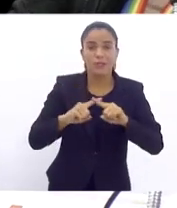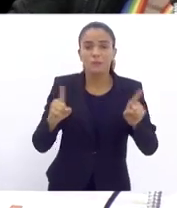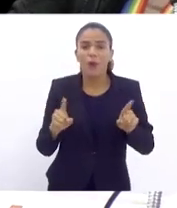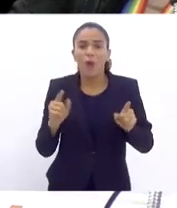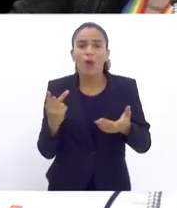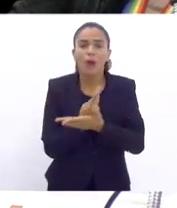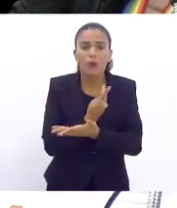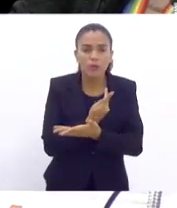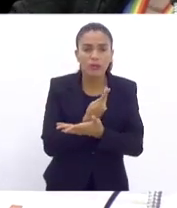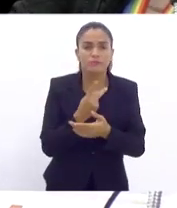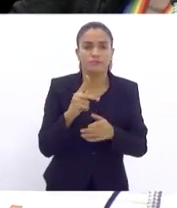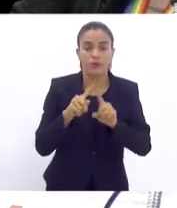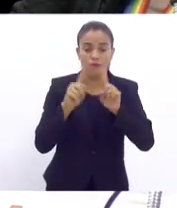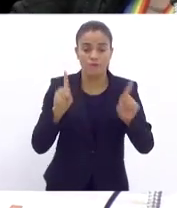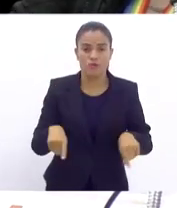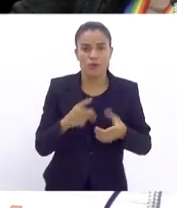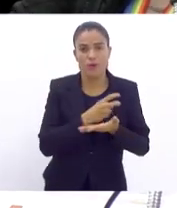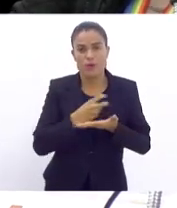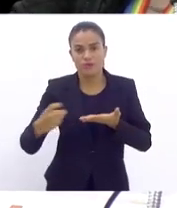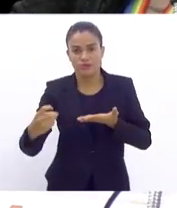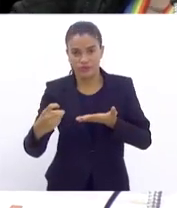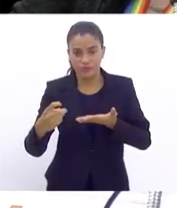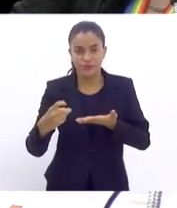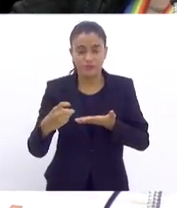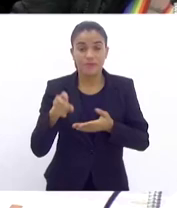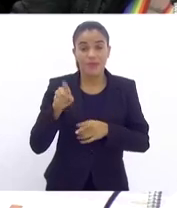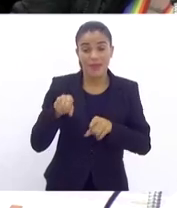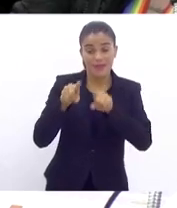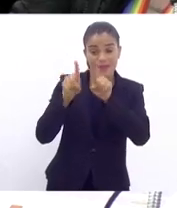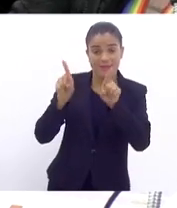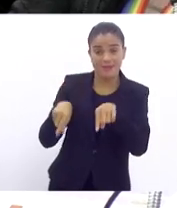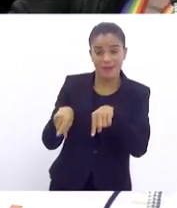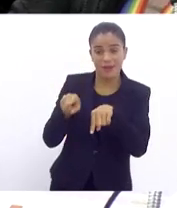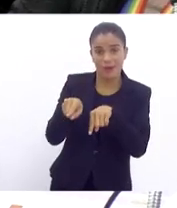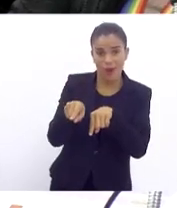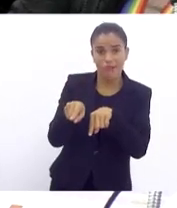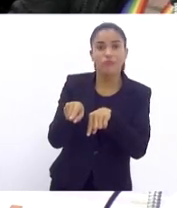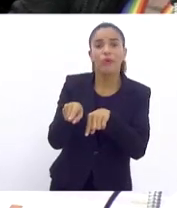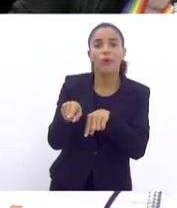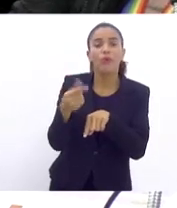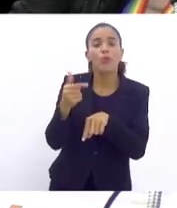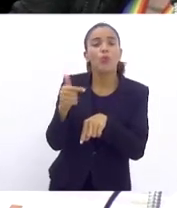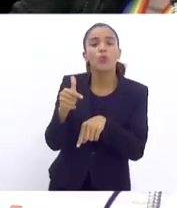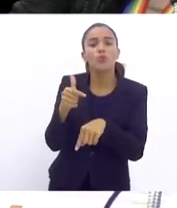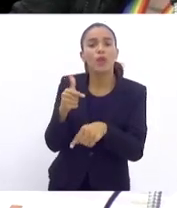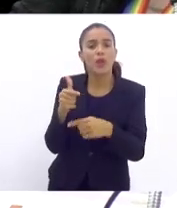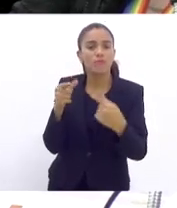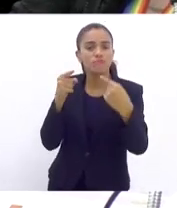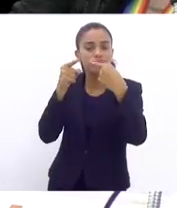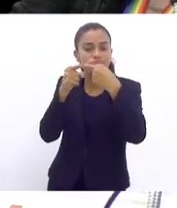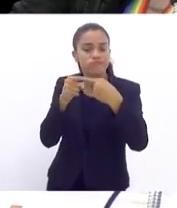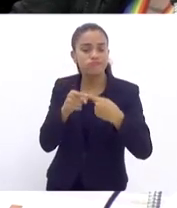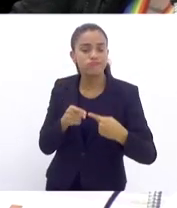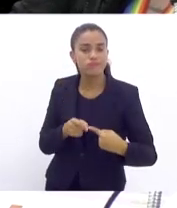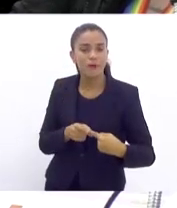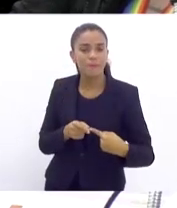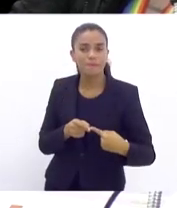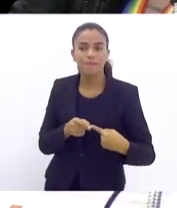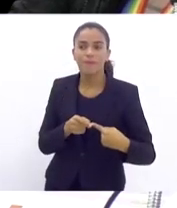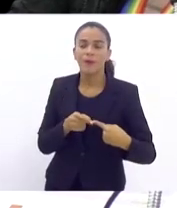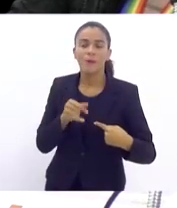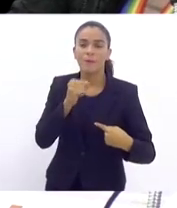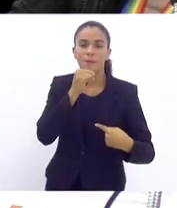quando um cargo é extinto é que esse cargo ele deixa de ter uma correspondência para efeitos